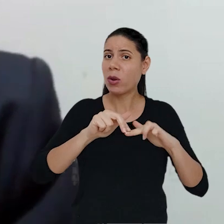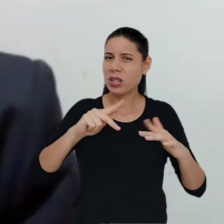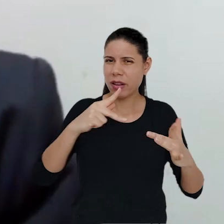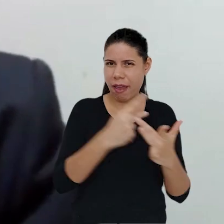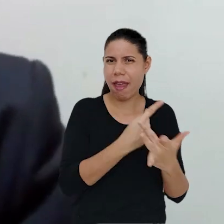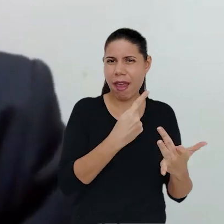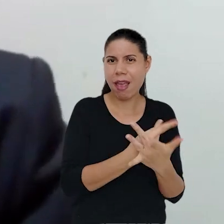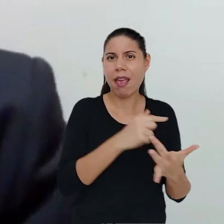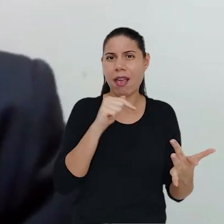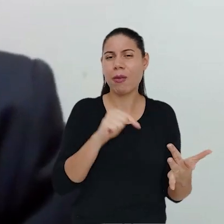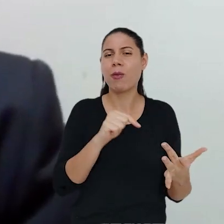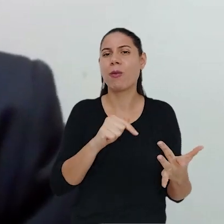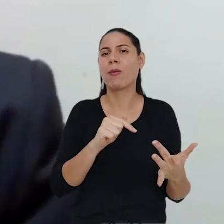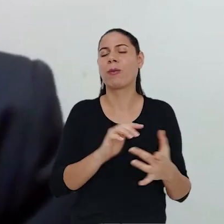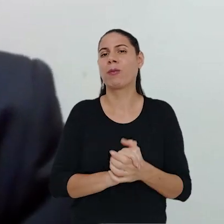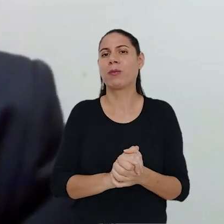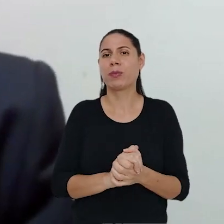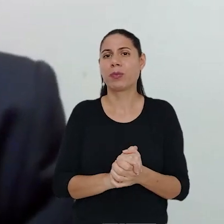ato falho,